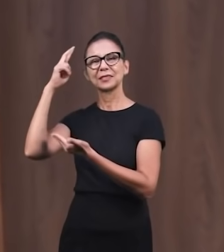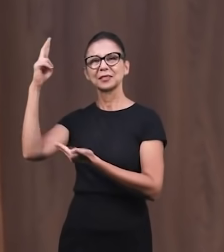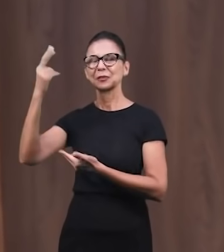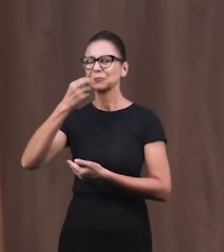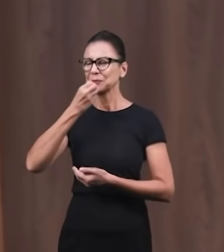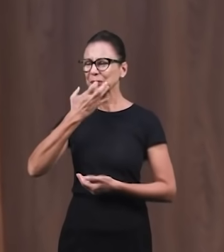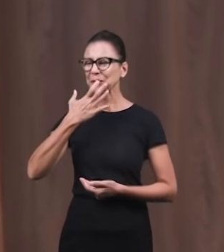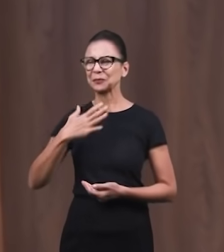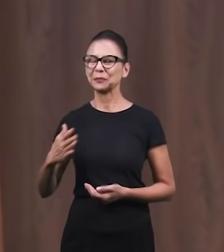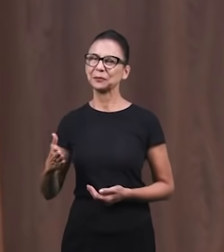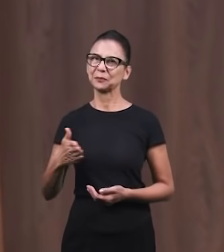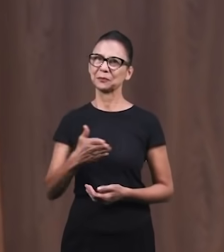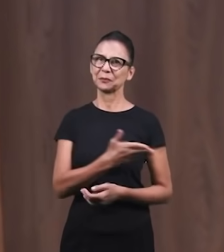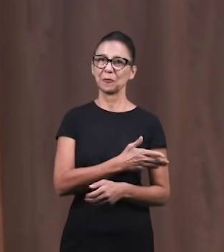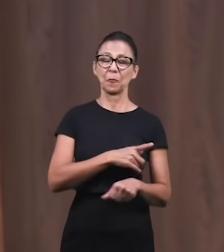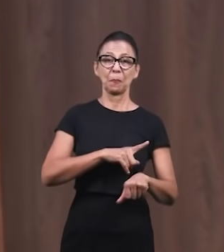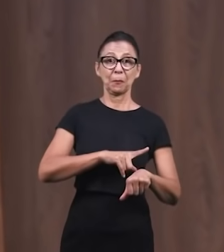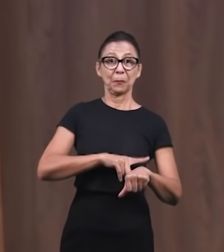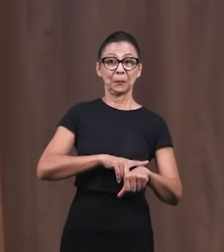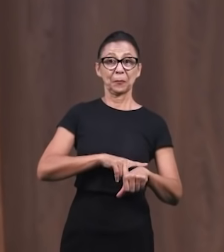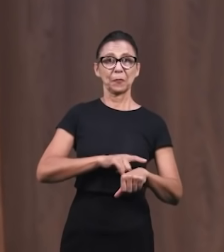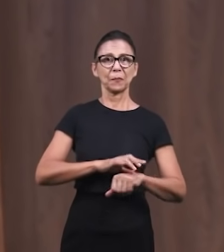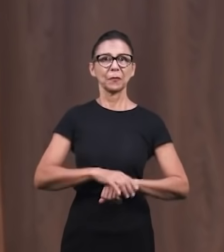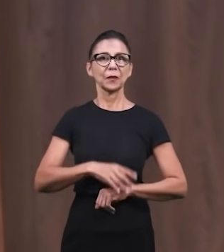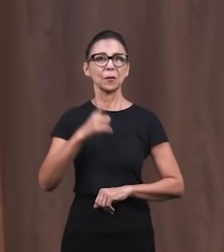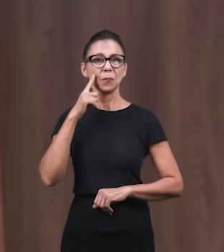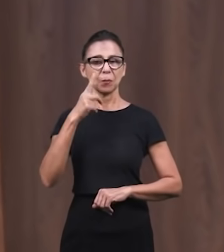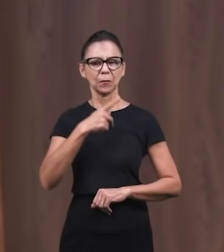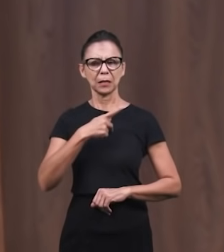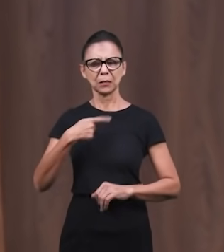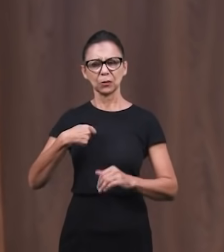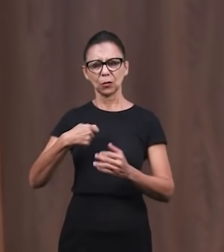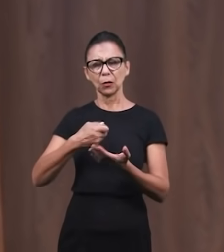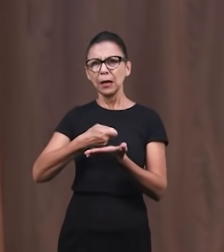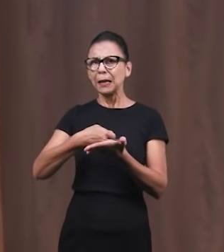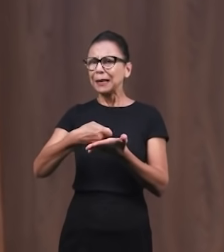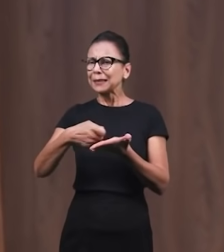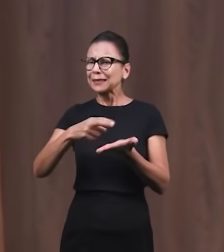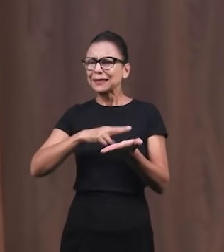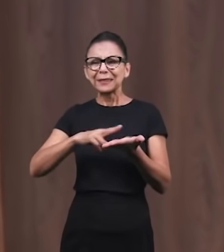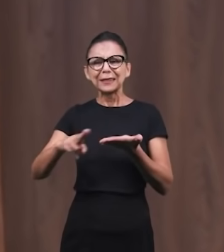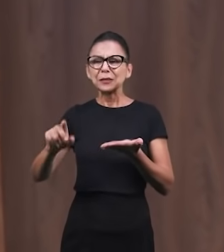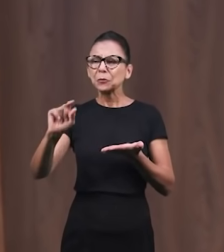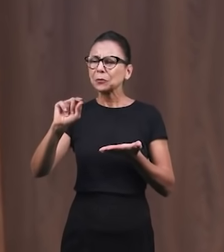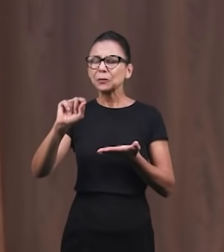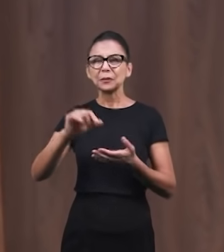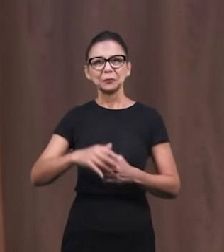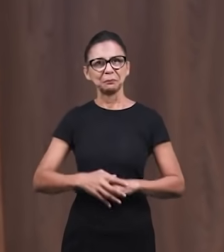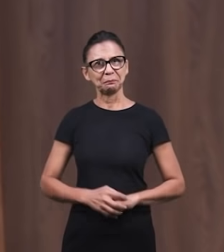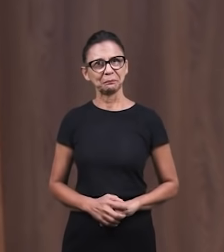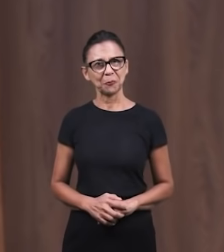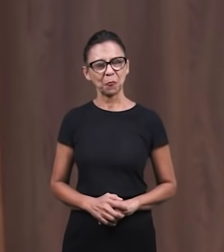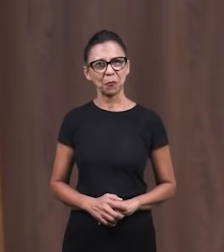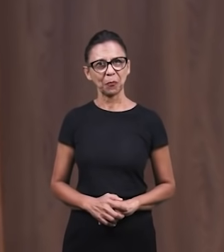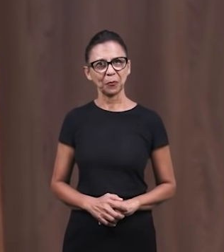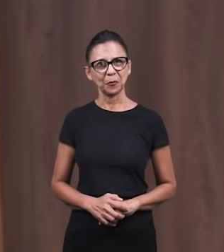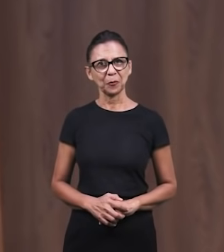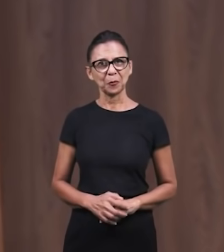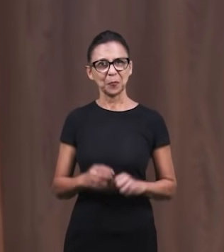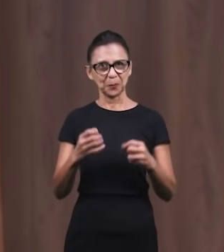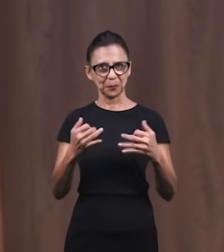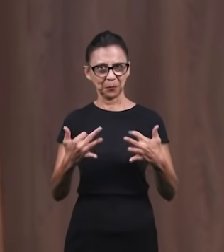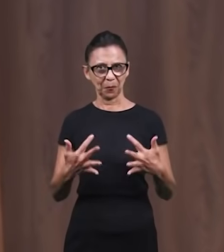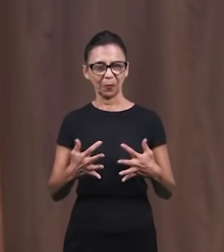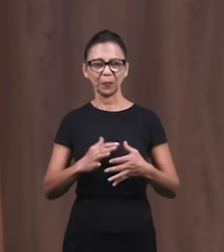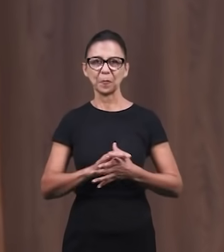nós vamos ao recado pastoral. O que é um recado pastoral? O recado pastoral mostra de